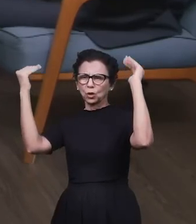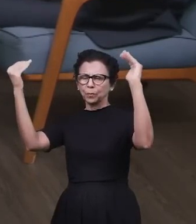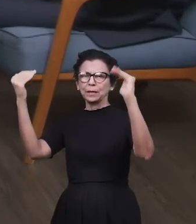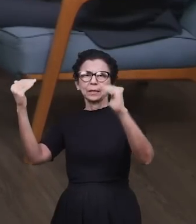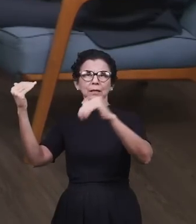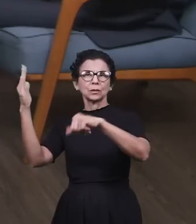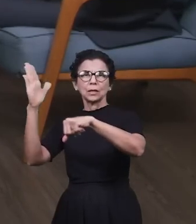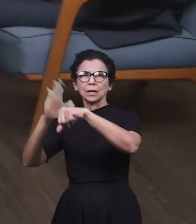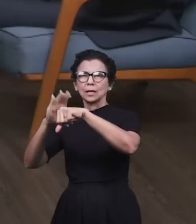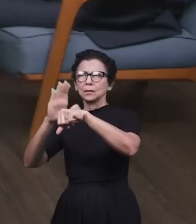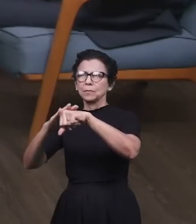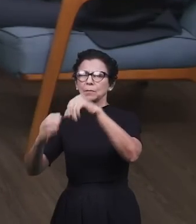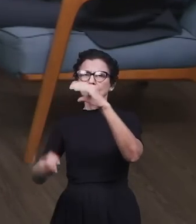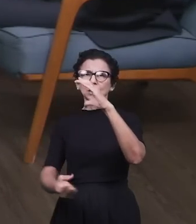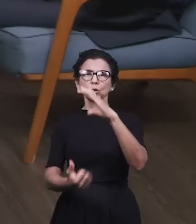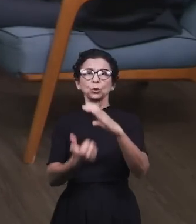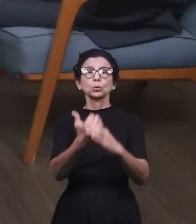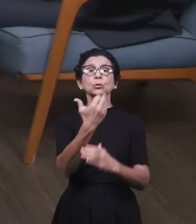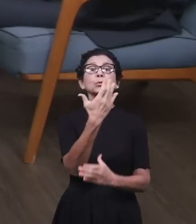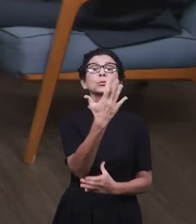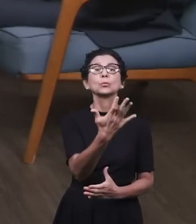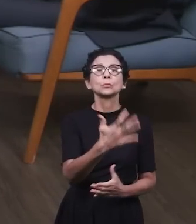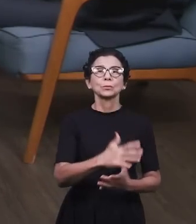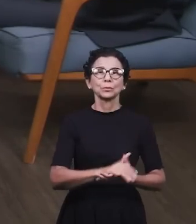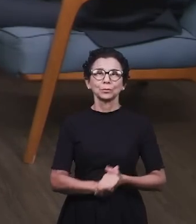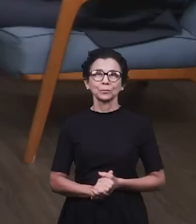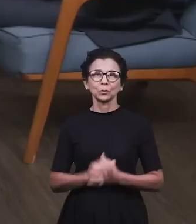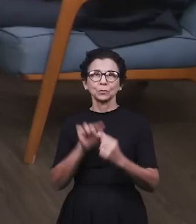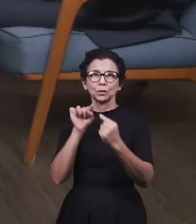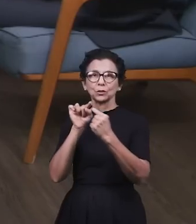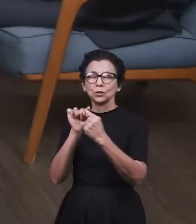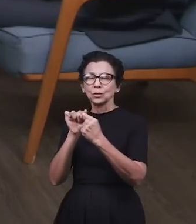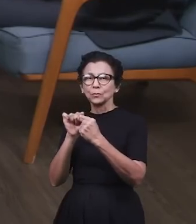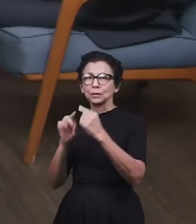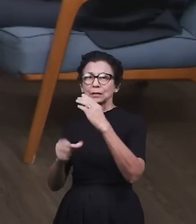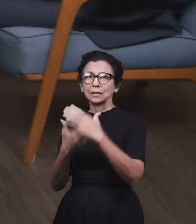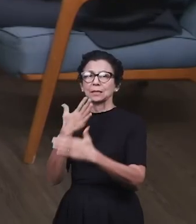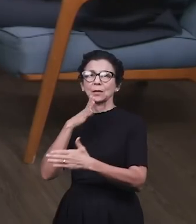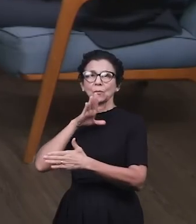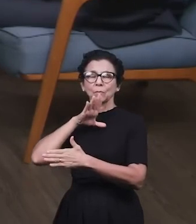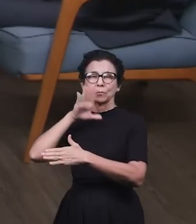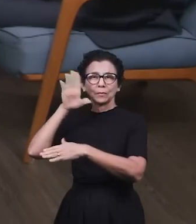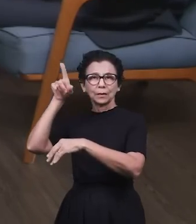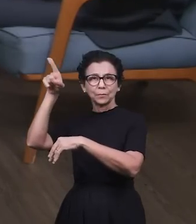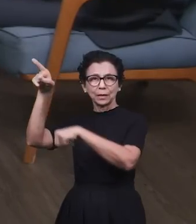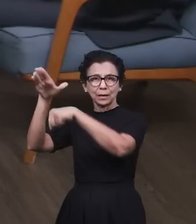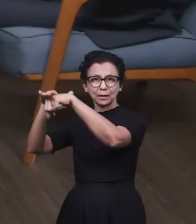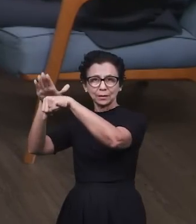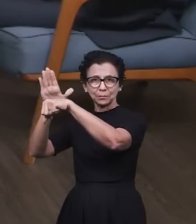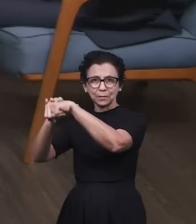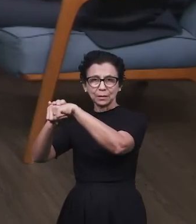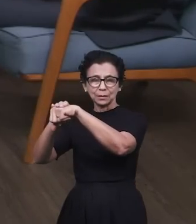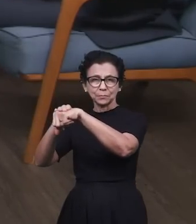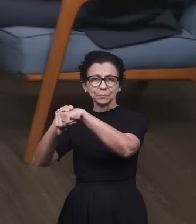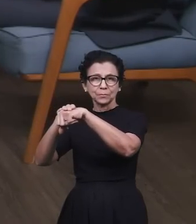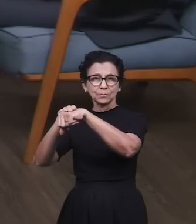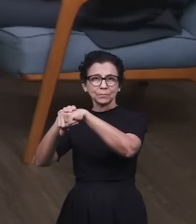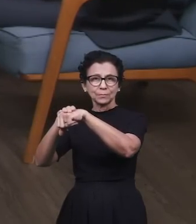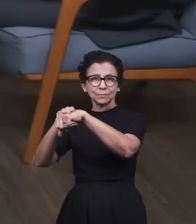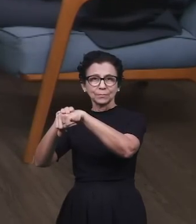feitas por Ele. E para Ele. E sem Ele, nada do que foi feito se fez.